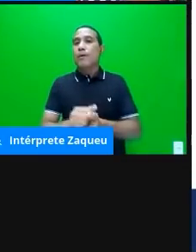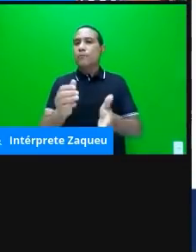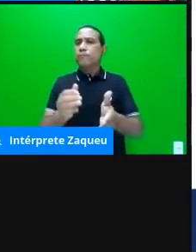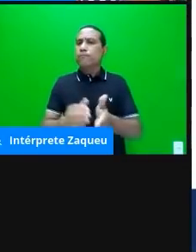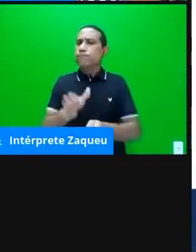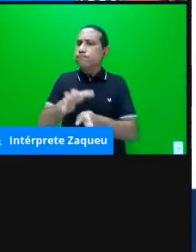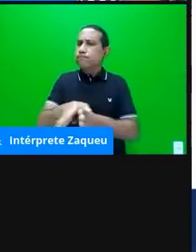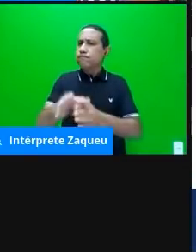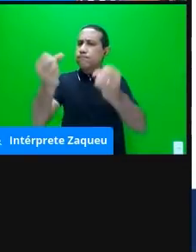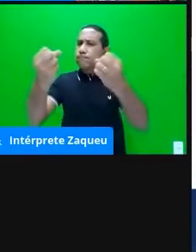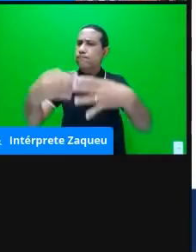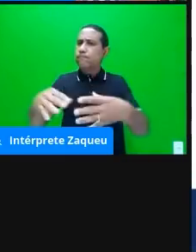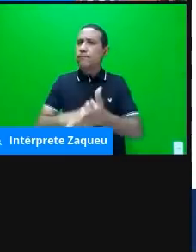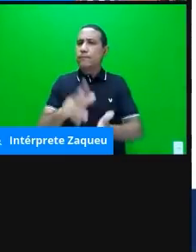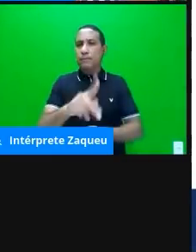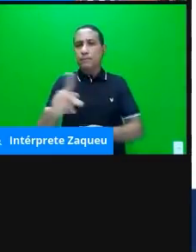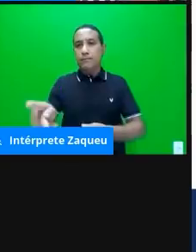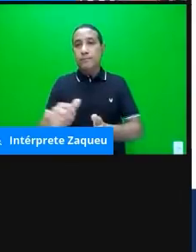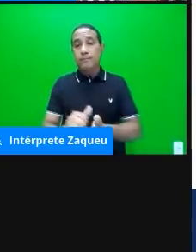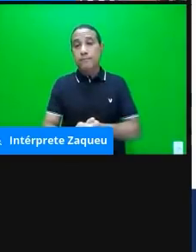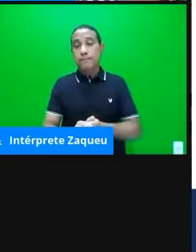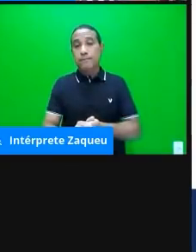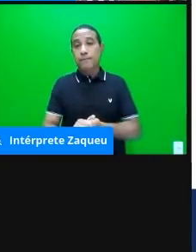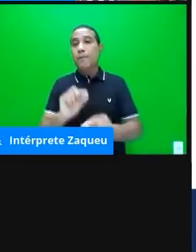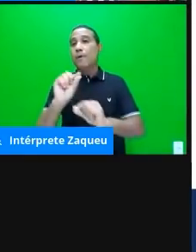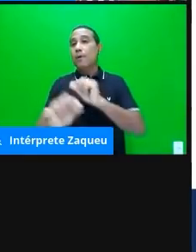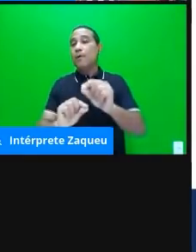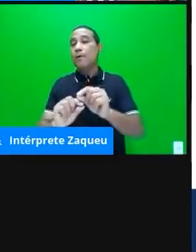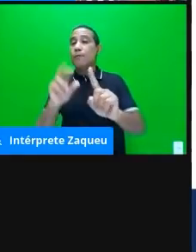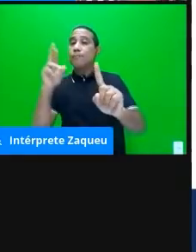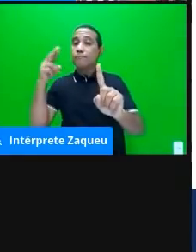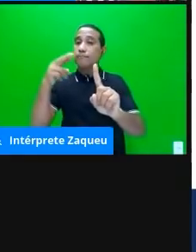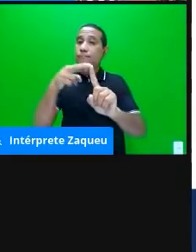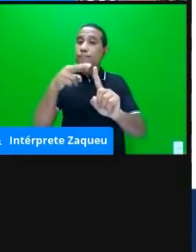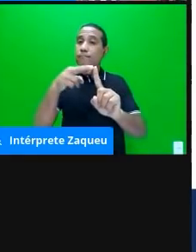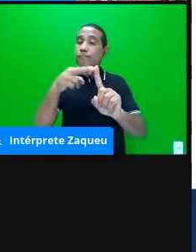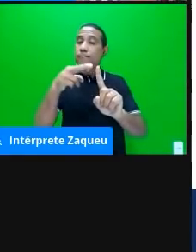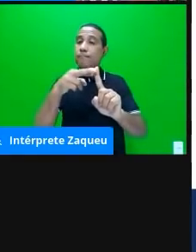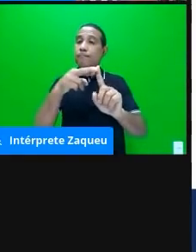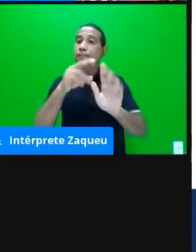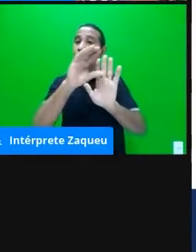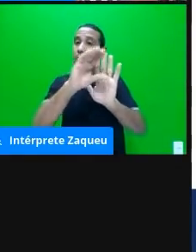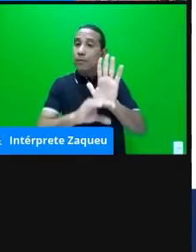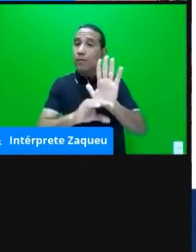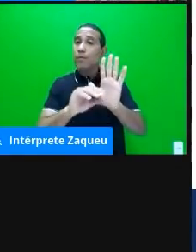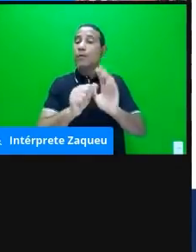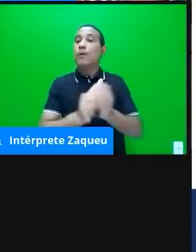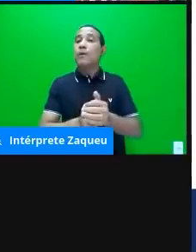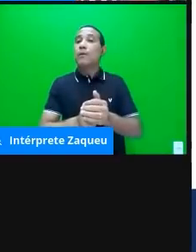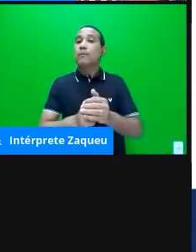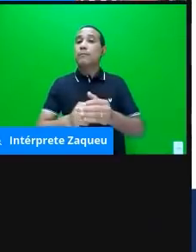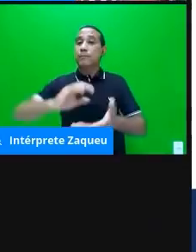professor. A implantação do referencial curricular da REME. O documento